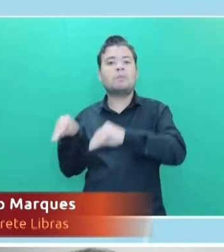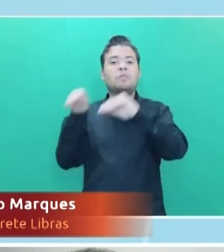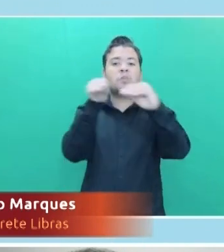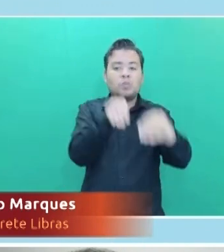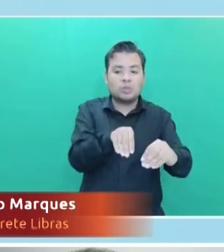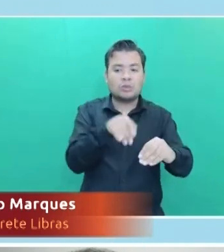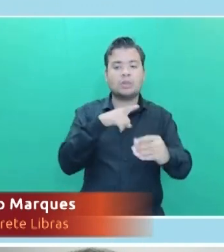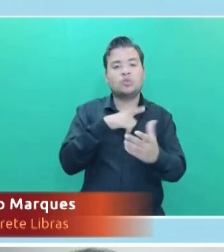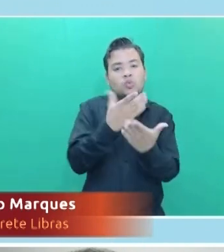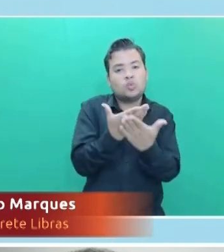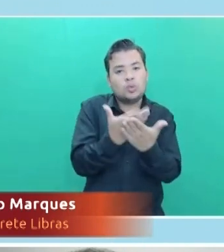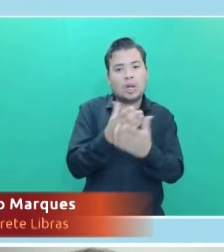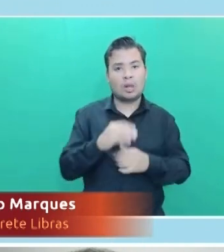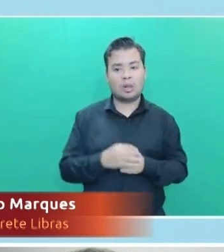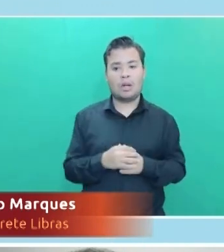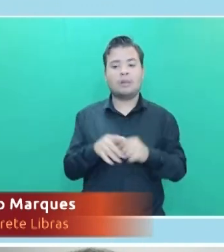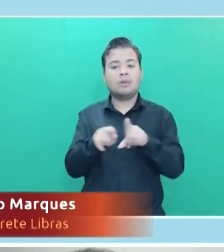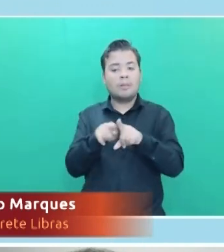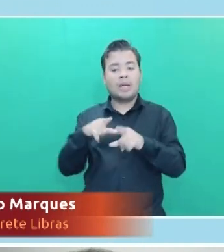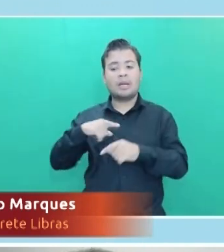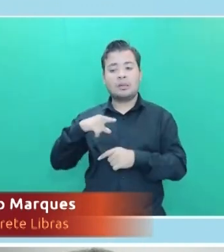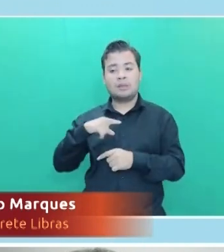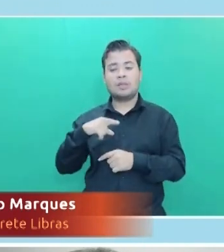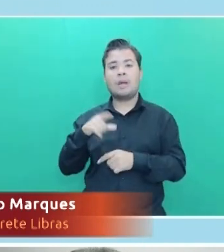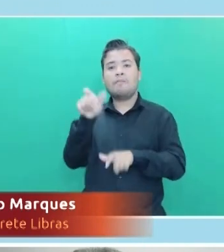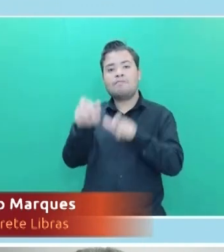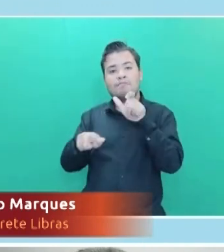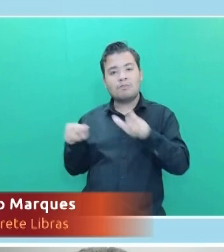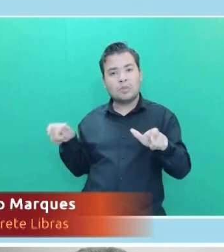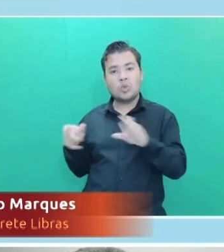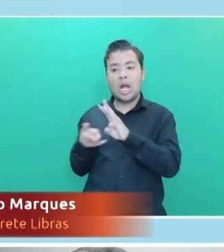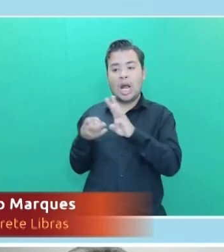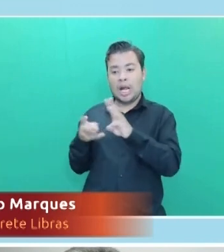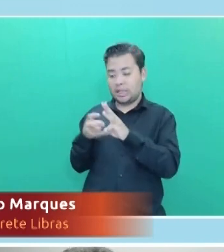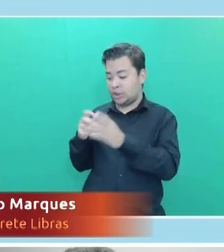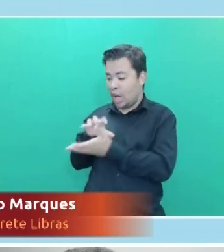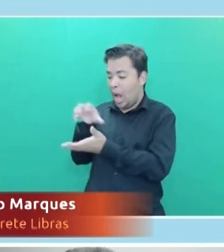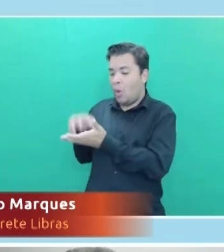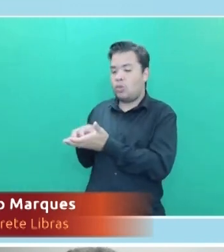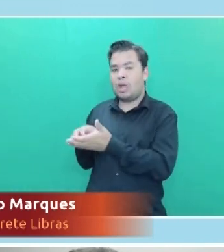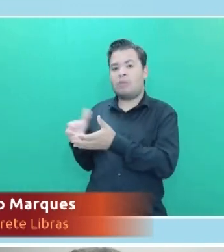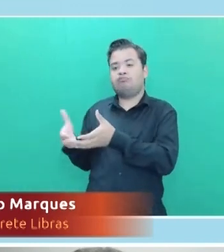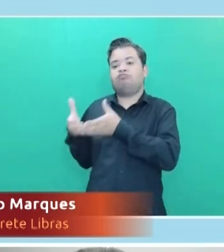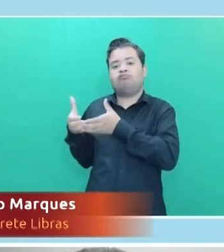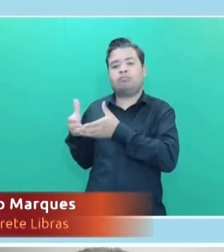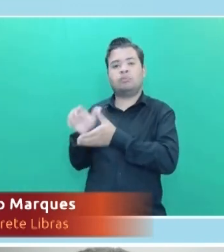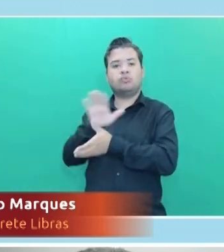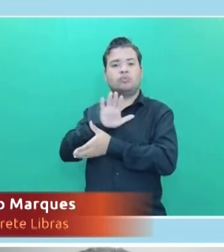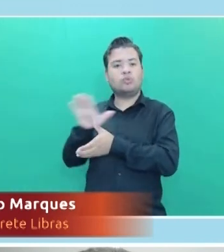isolado, não sai de casa, mas vive lá. Então, assim, o dado